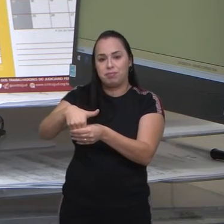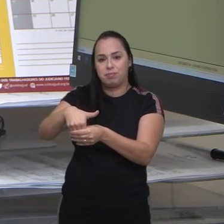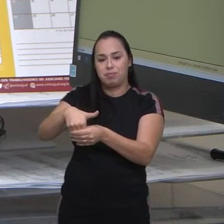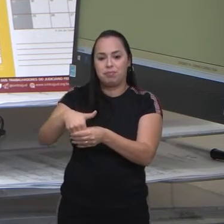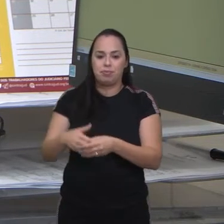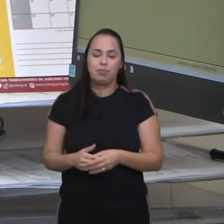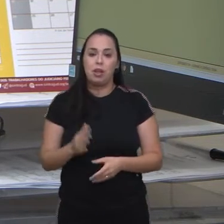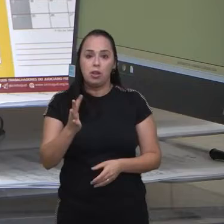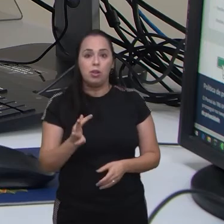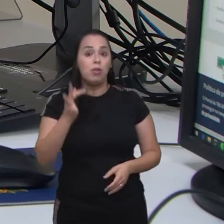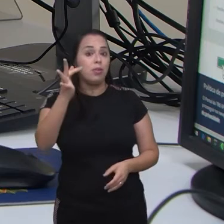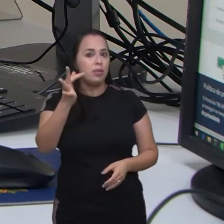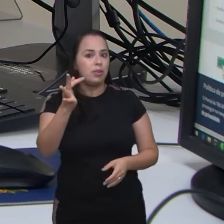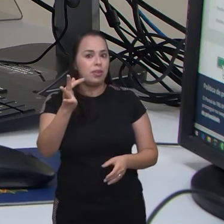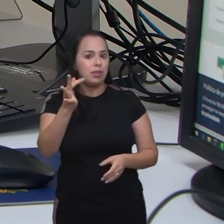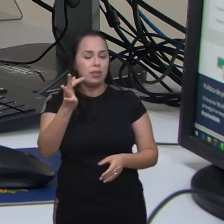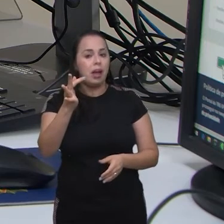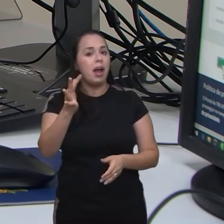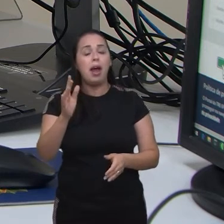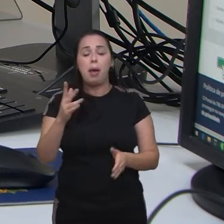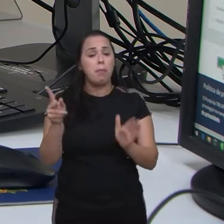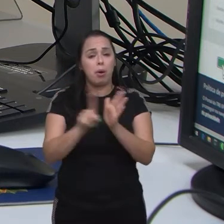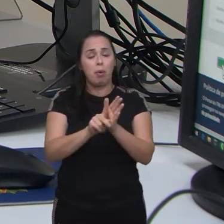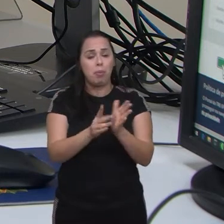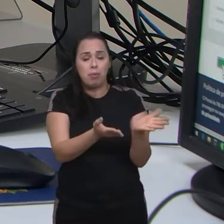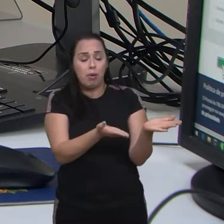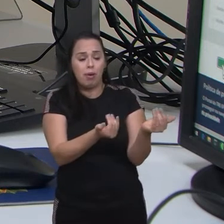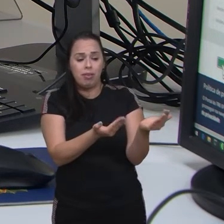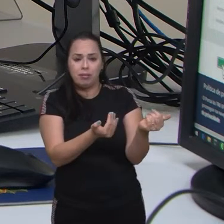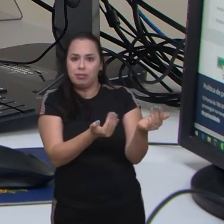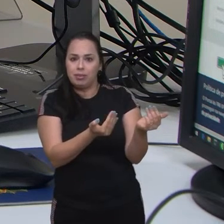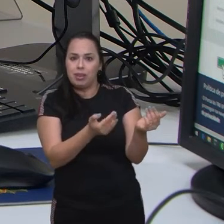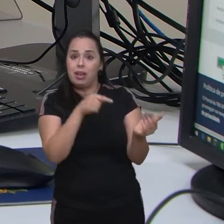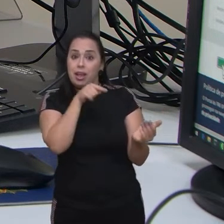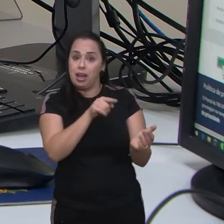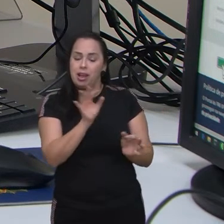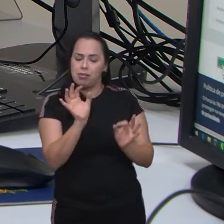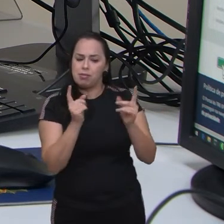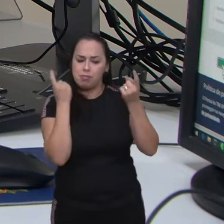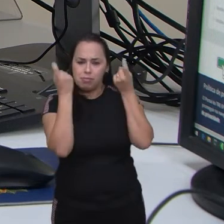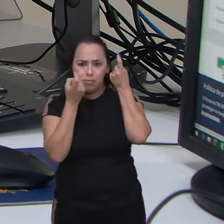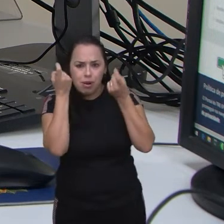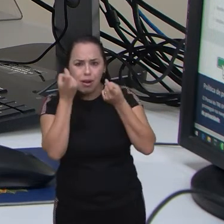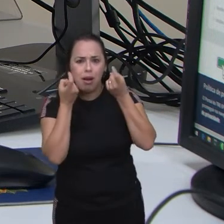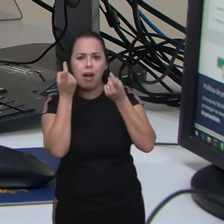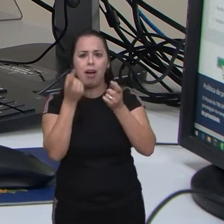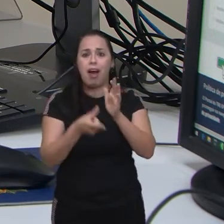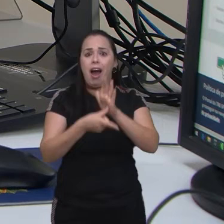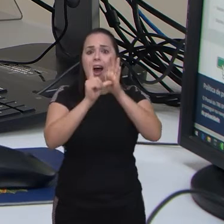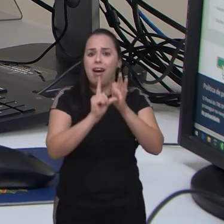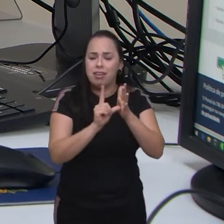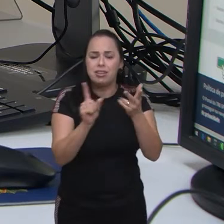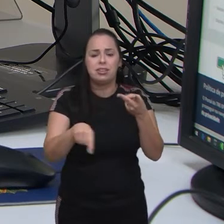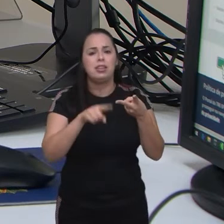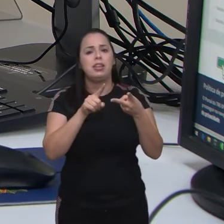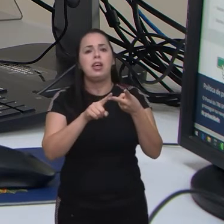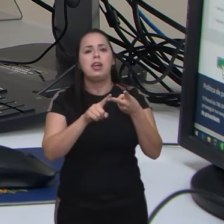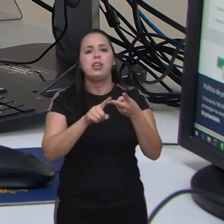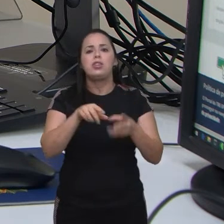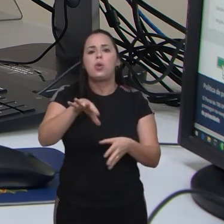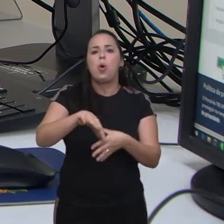do processo eleitoral. O futuro será dos jovens, então ele já tem que estar preocupado em escolher os